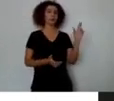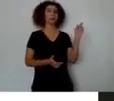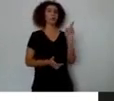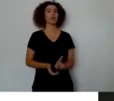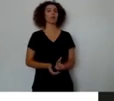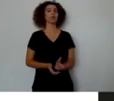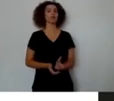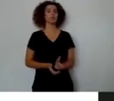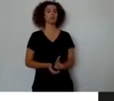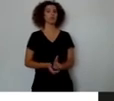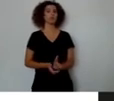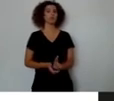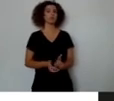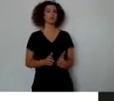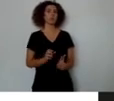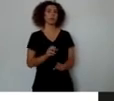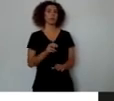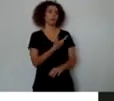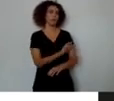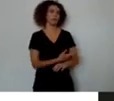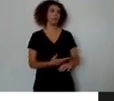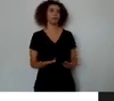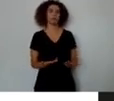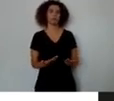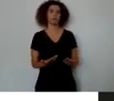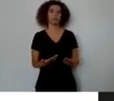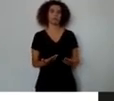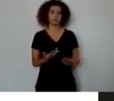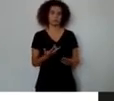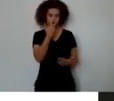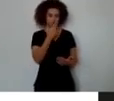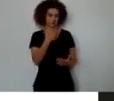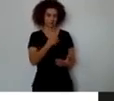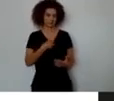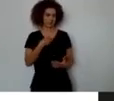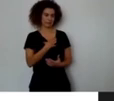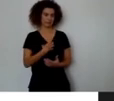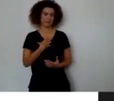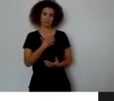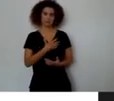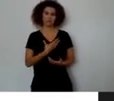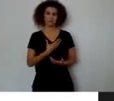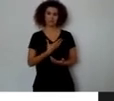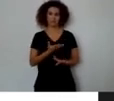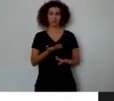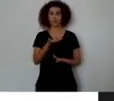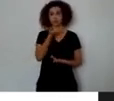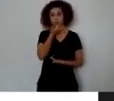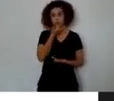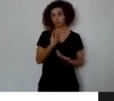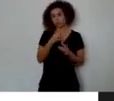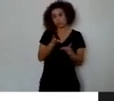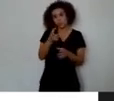qualquer outra religião ou cor ou qualquer coisa que eles se incomodem, né? Então, assim, até desculpem, eu sou só uma